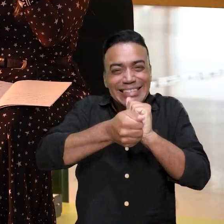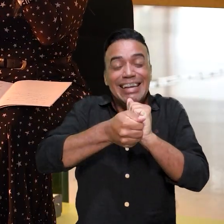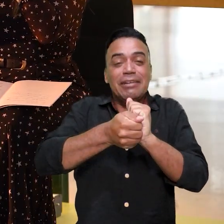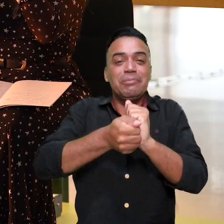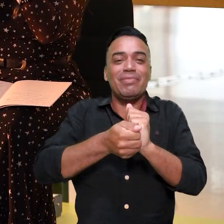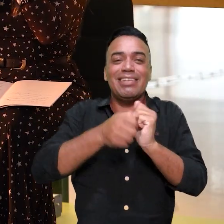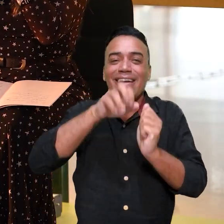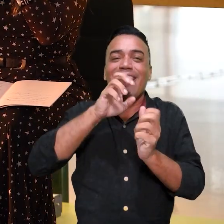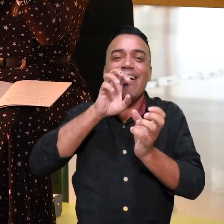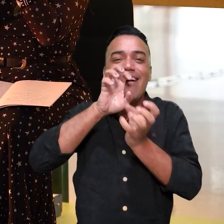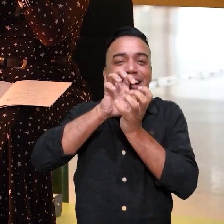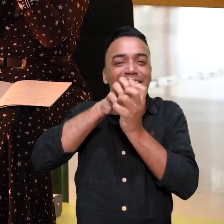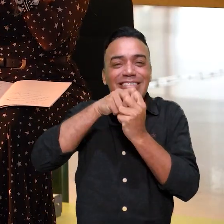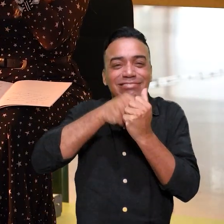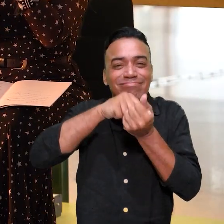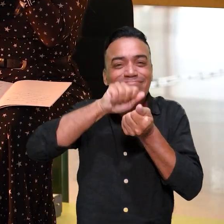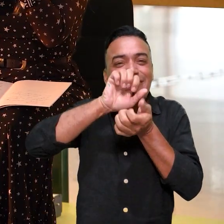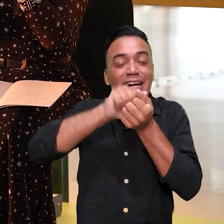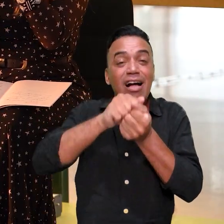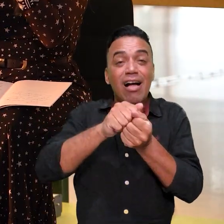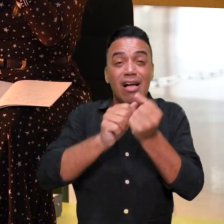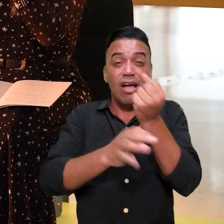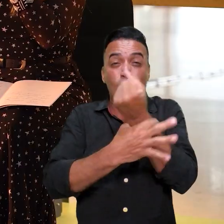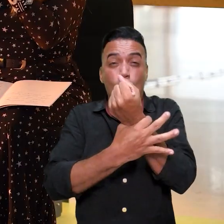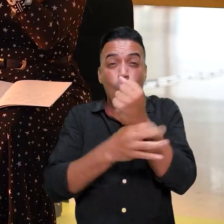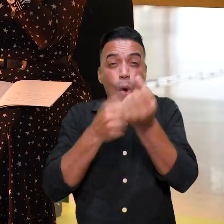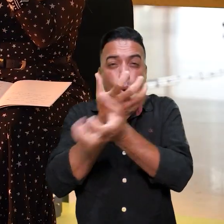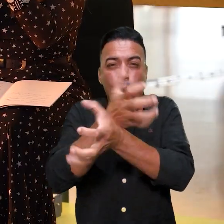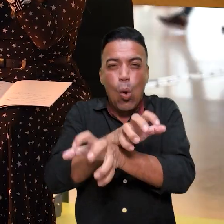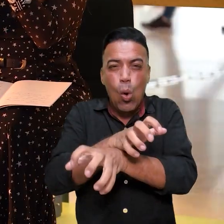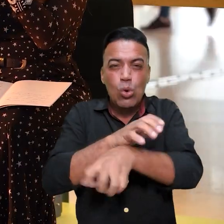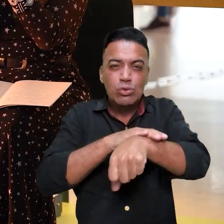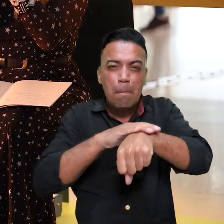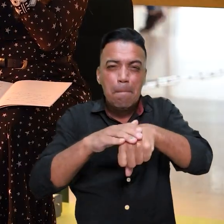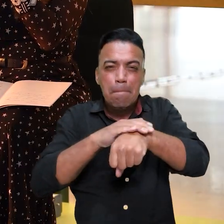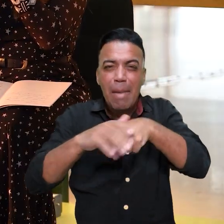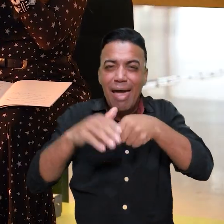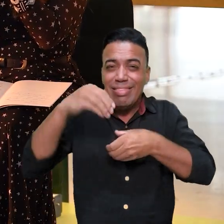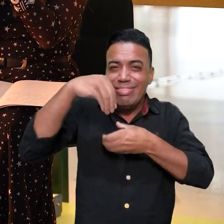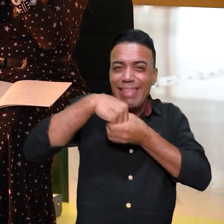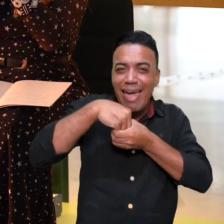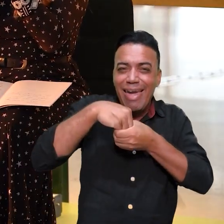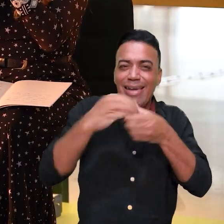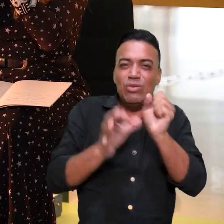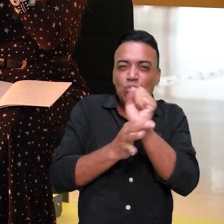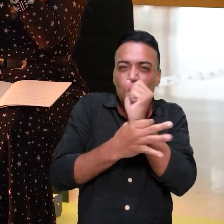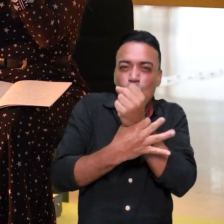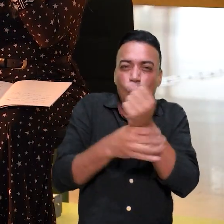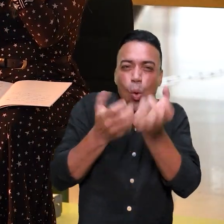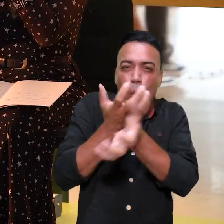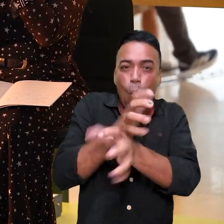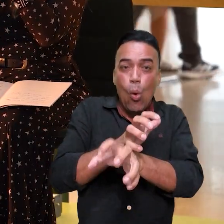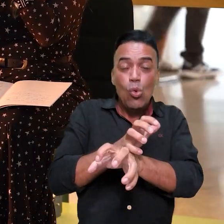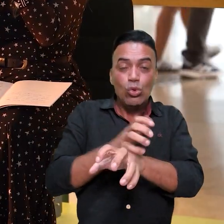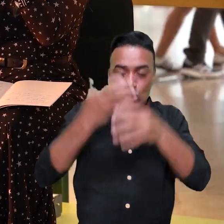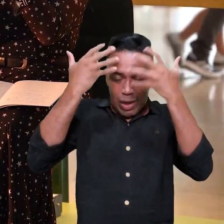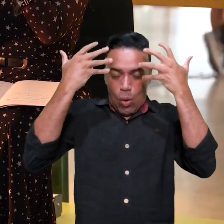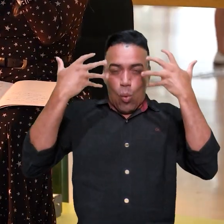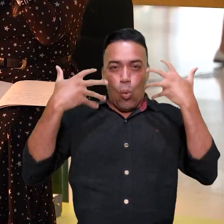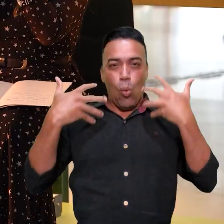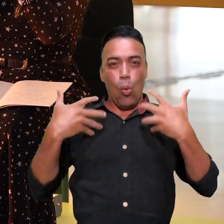muito físico é o osso, a pele, o tutano, né? Aquela coisa assim, que é corpórea